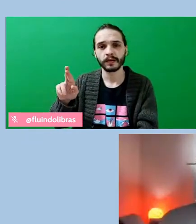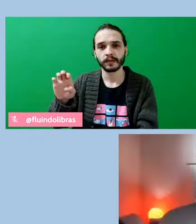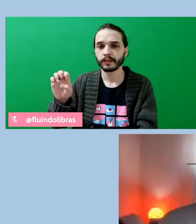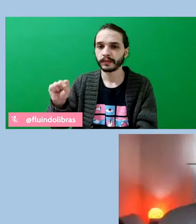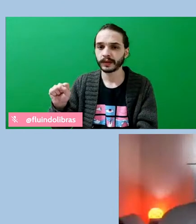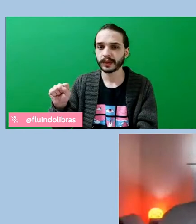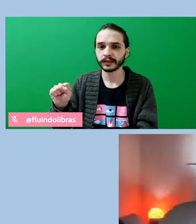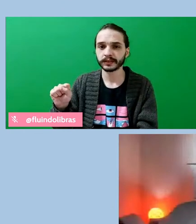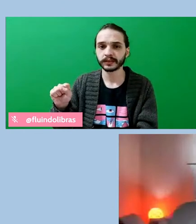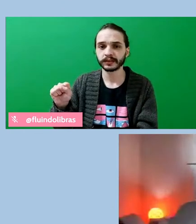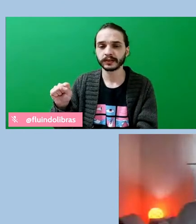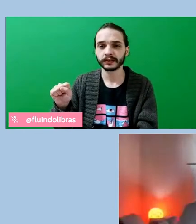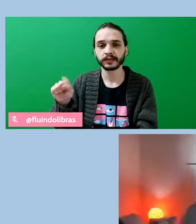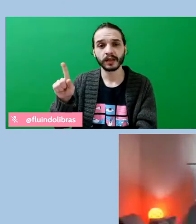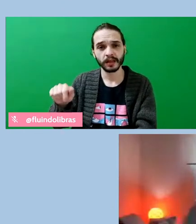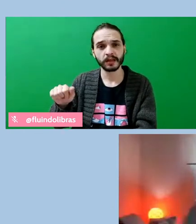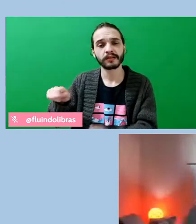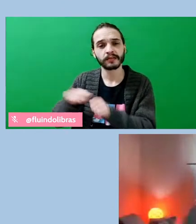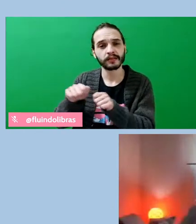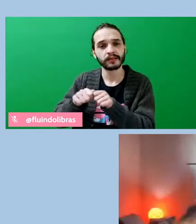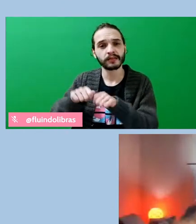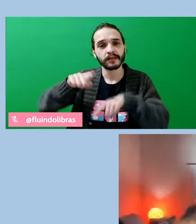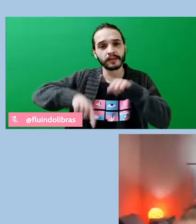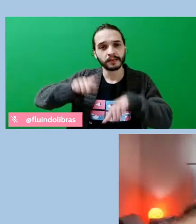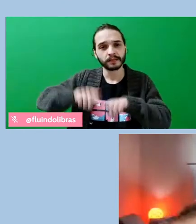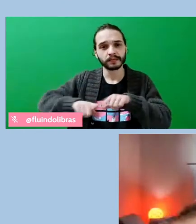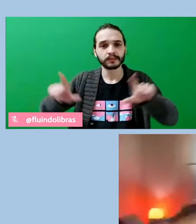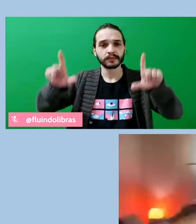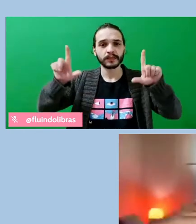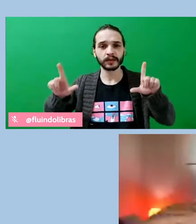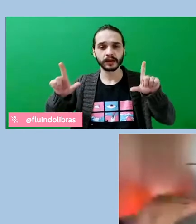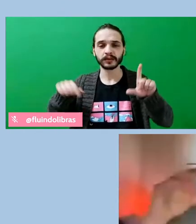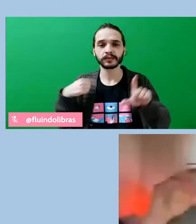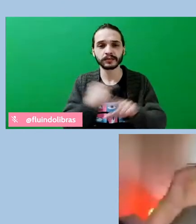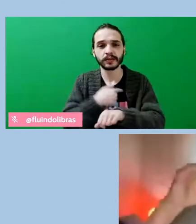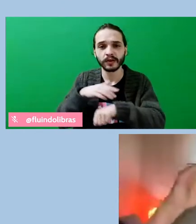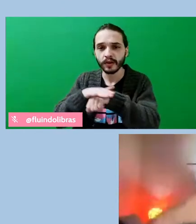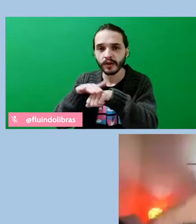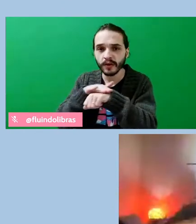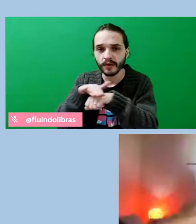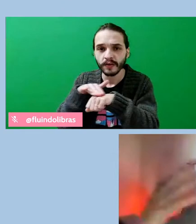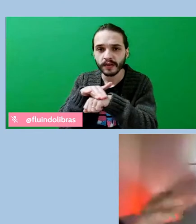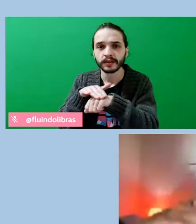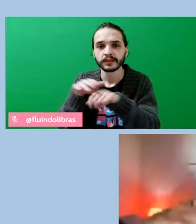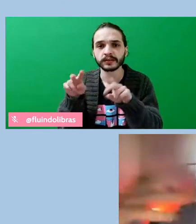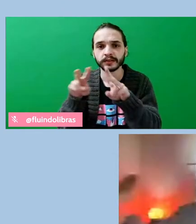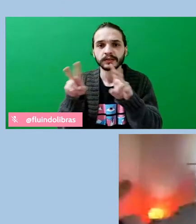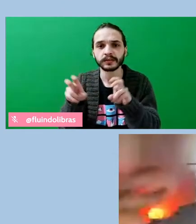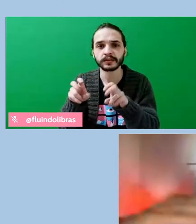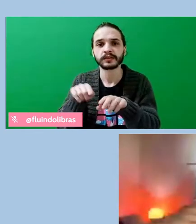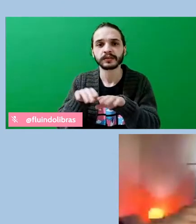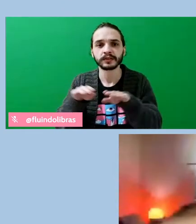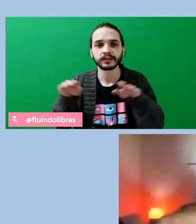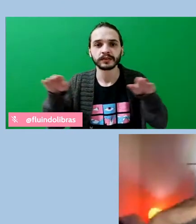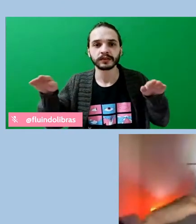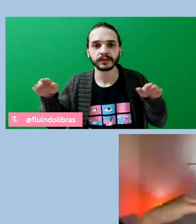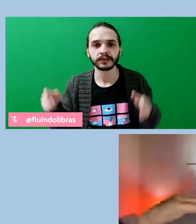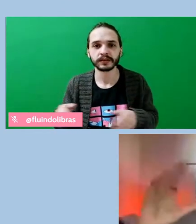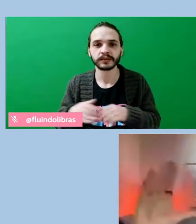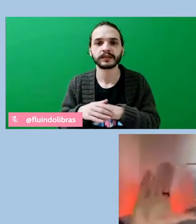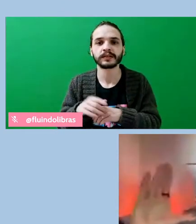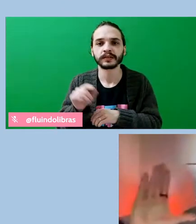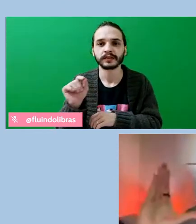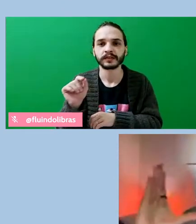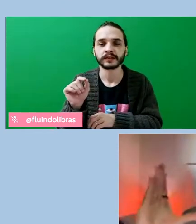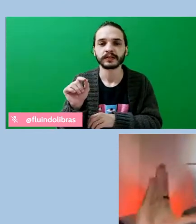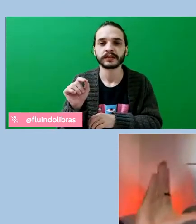o cenógrafo, quando a gente conversou sobre a mesa, elas fazem essa interpretação inteira numa mesa. Inteira não, né? Obviamente, quando elas levantam. Mas